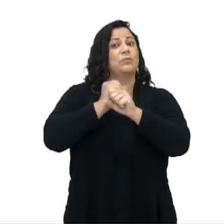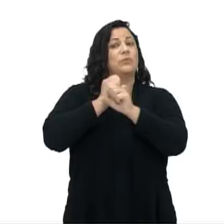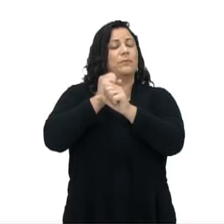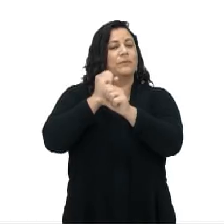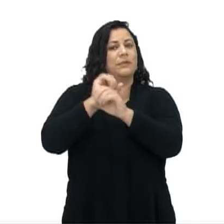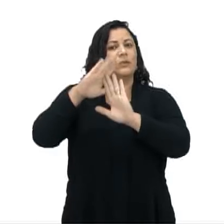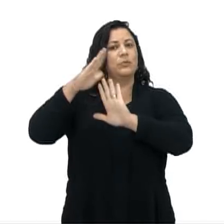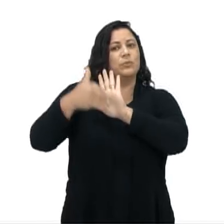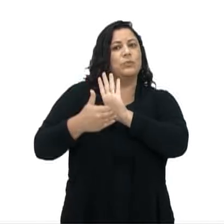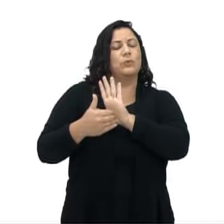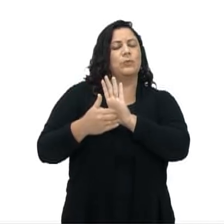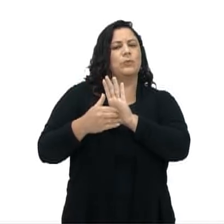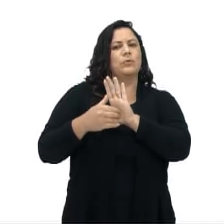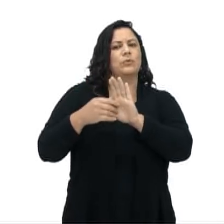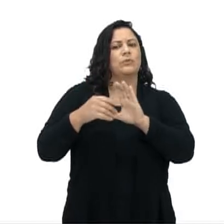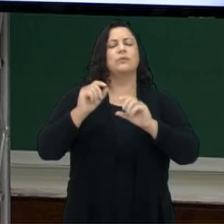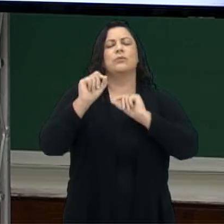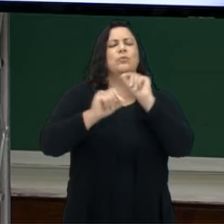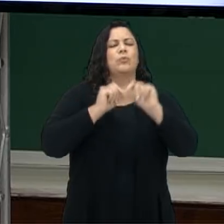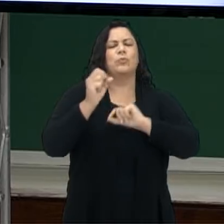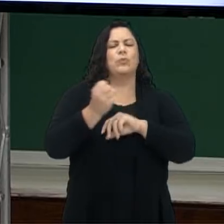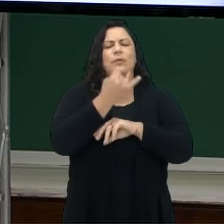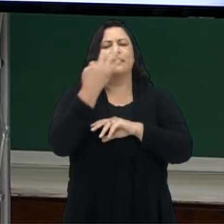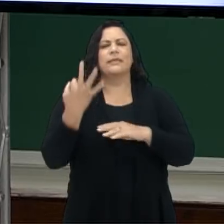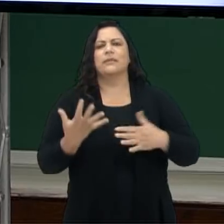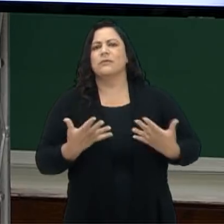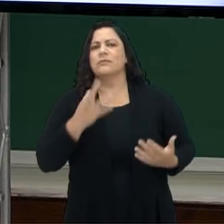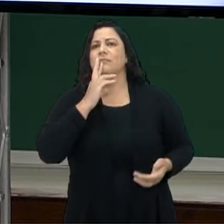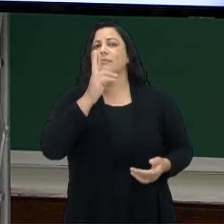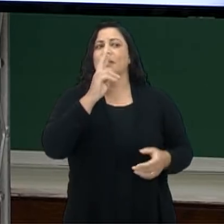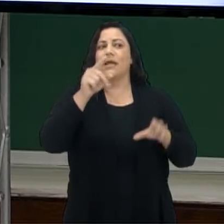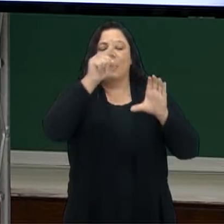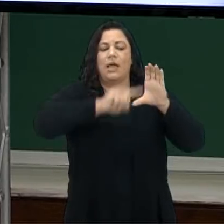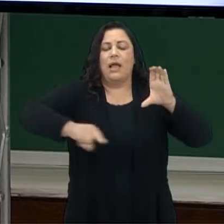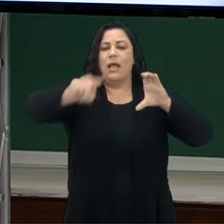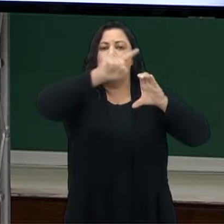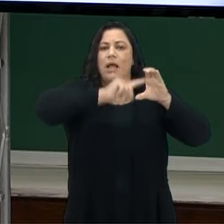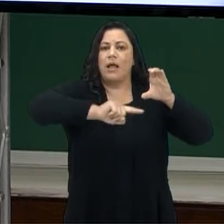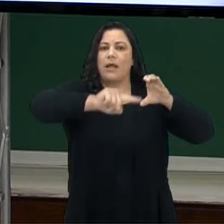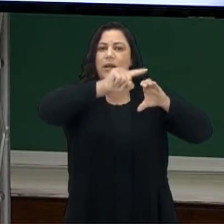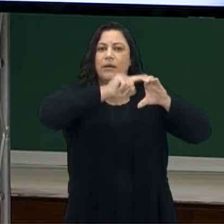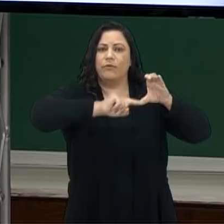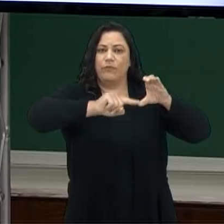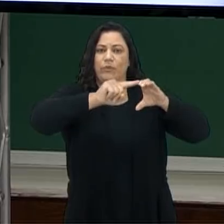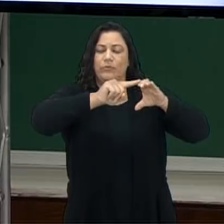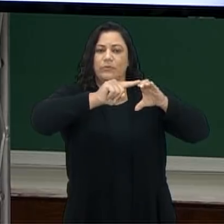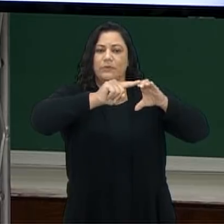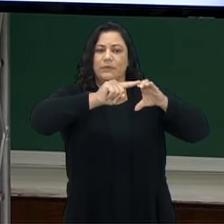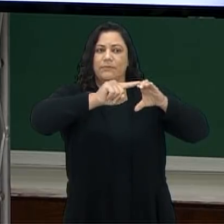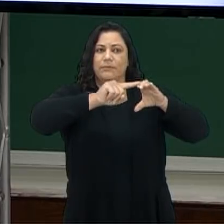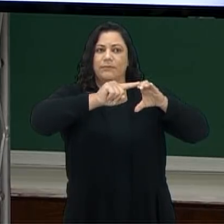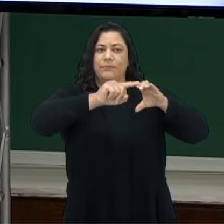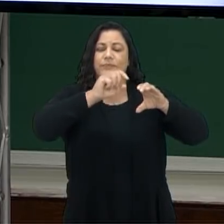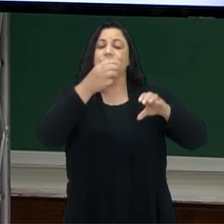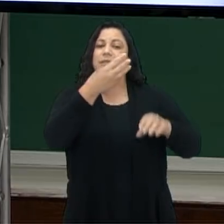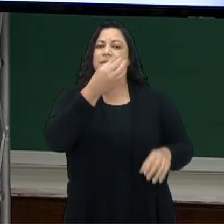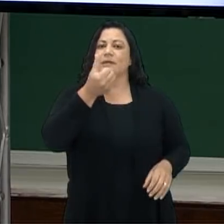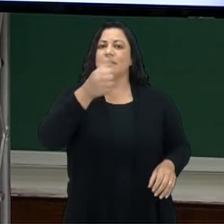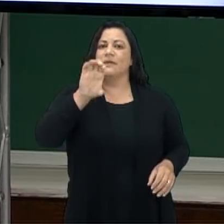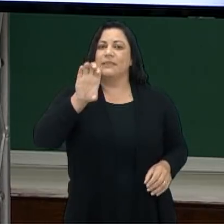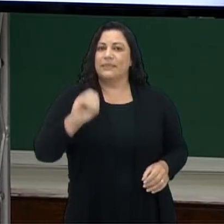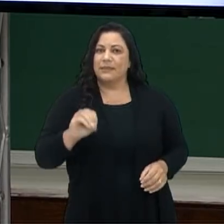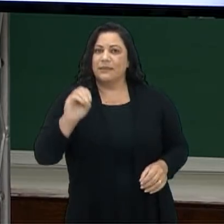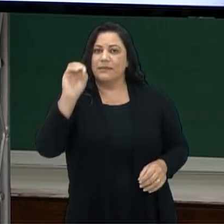ângulos, quanto vocês acham que tem que dar? Tem que dar o quê? A volta completa, que são os 360, tá?